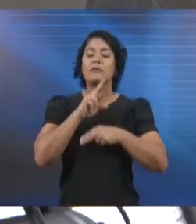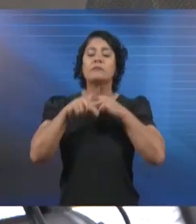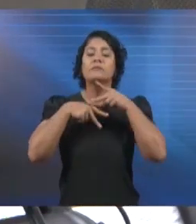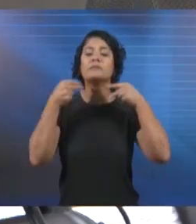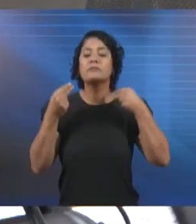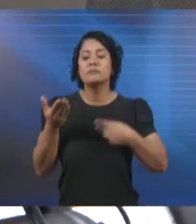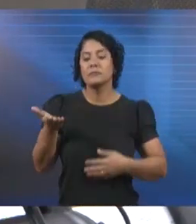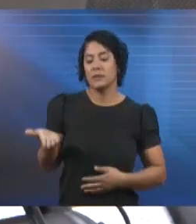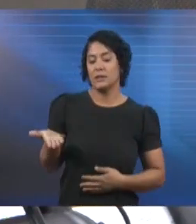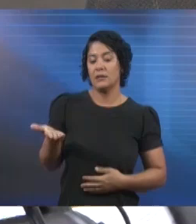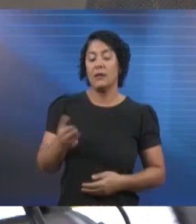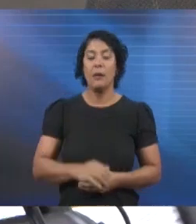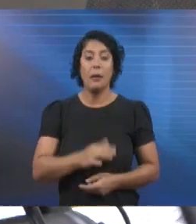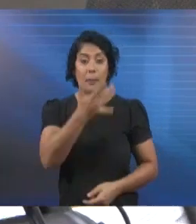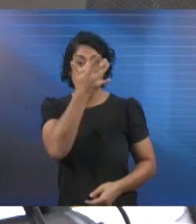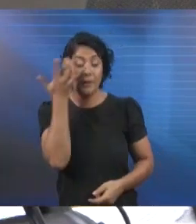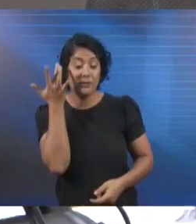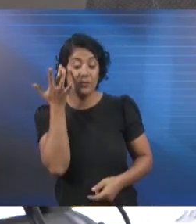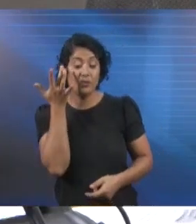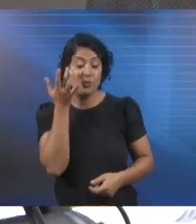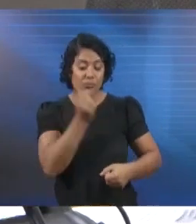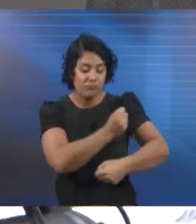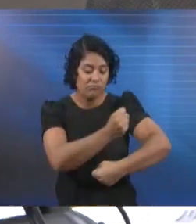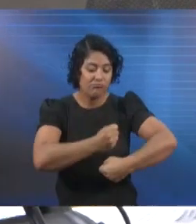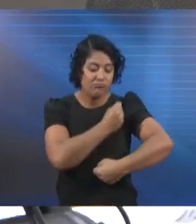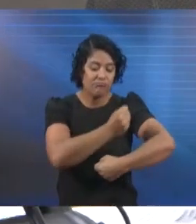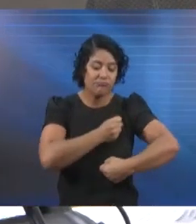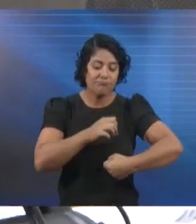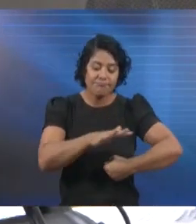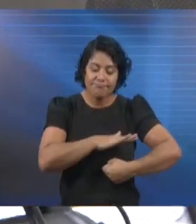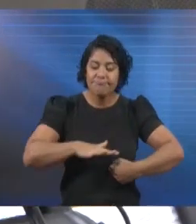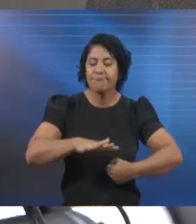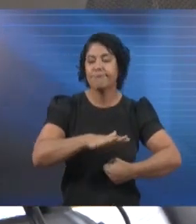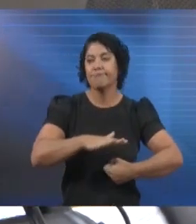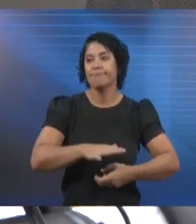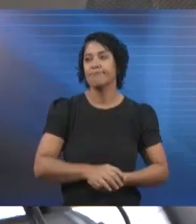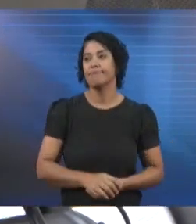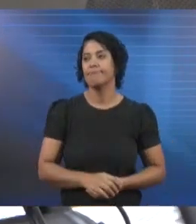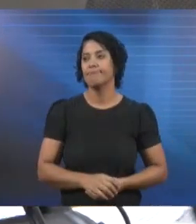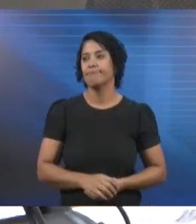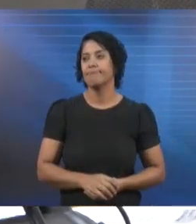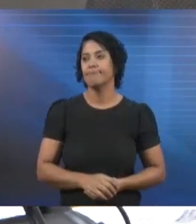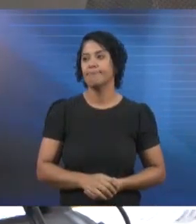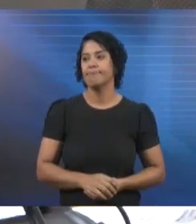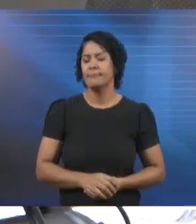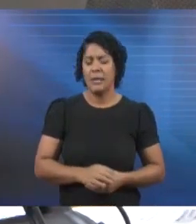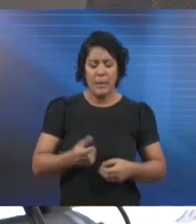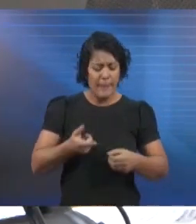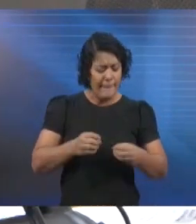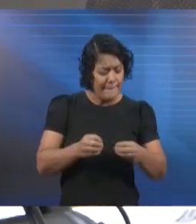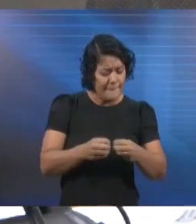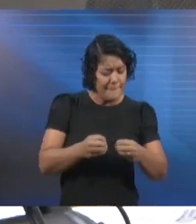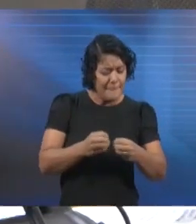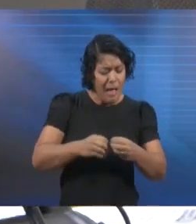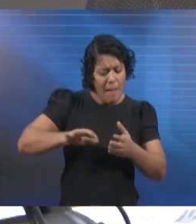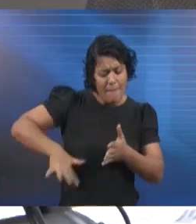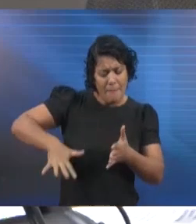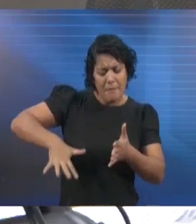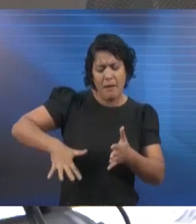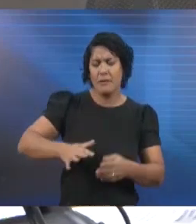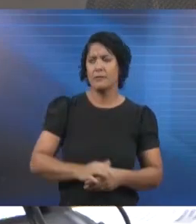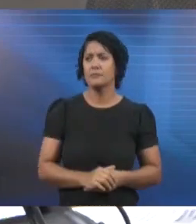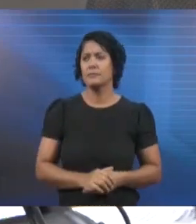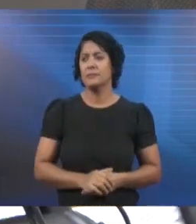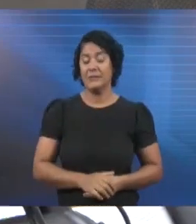ali quantas pessoas na área de cozinha naquela beira de praia que vão